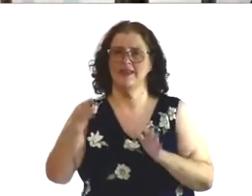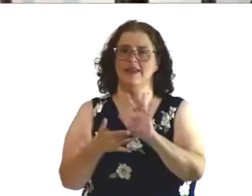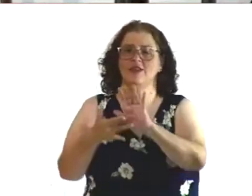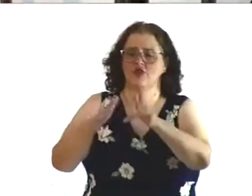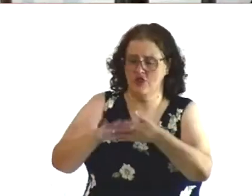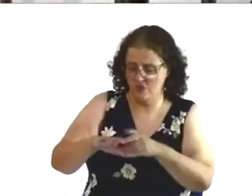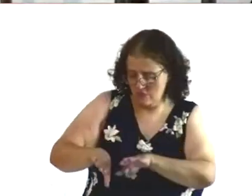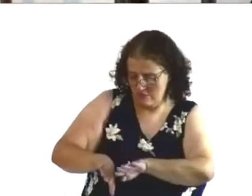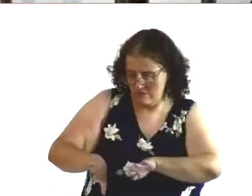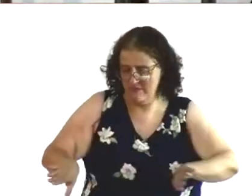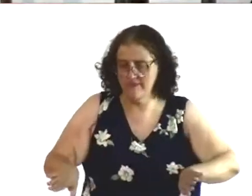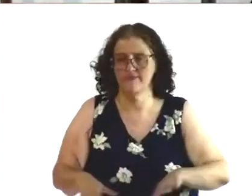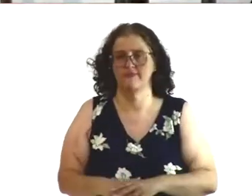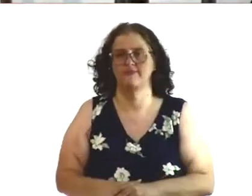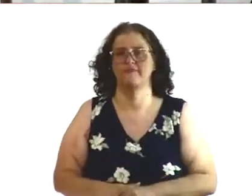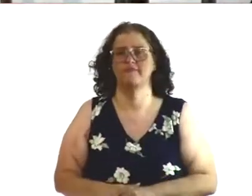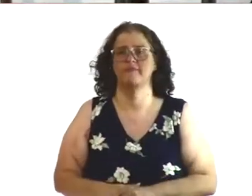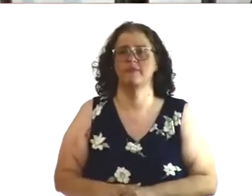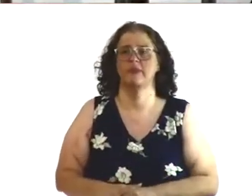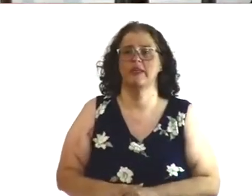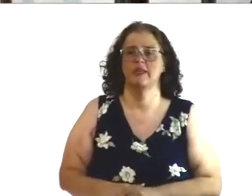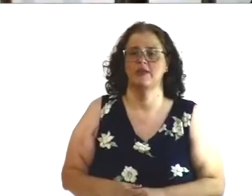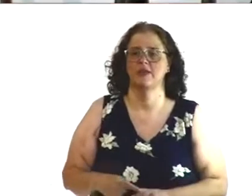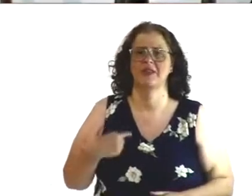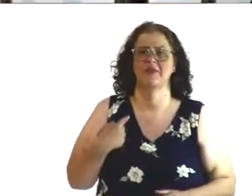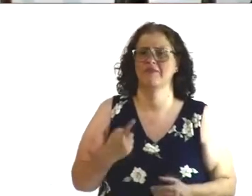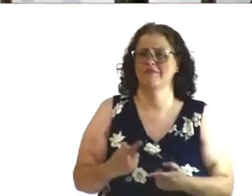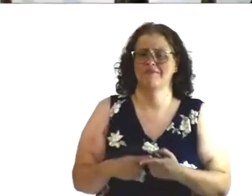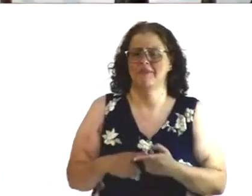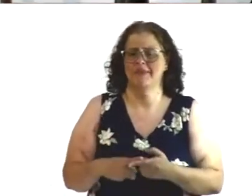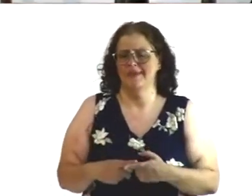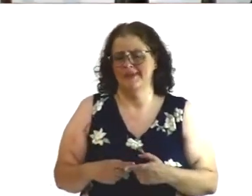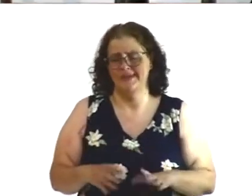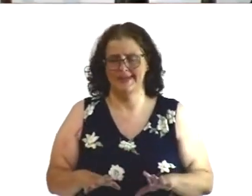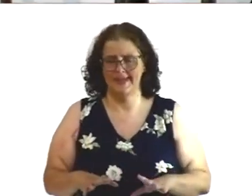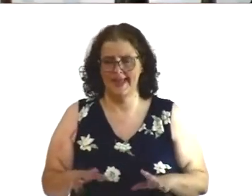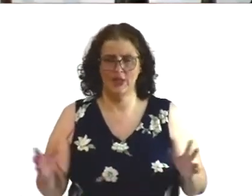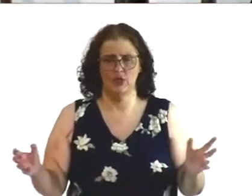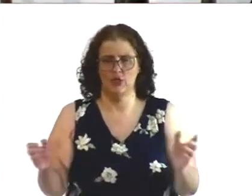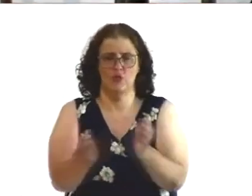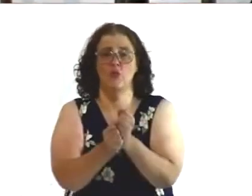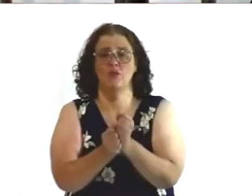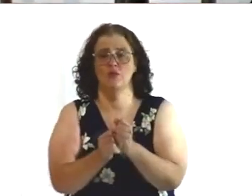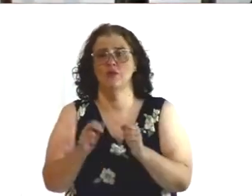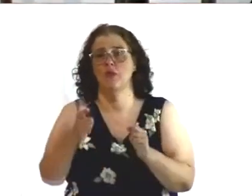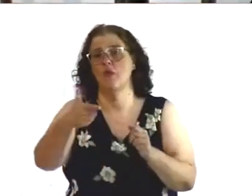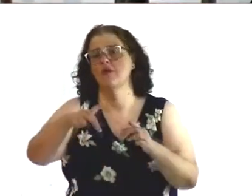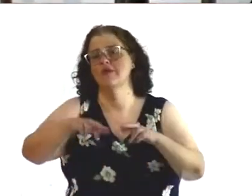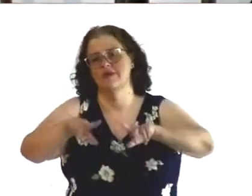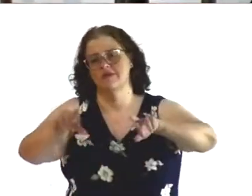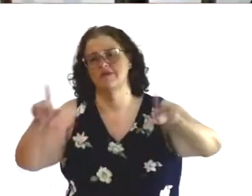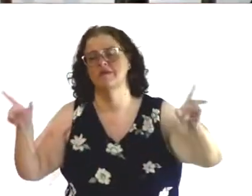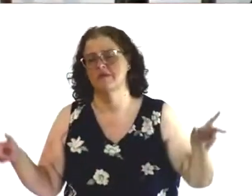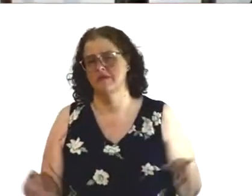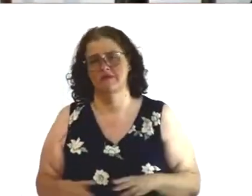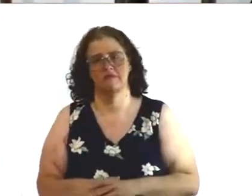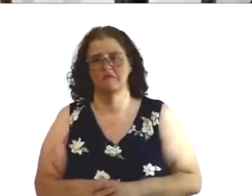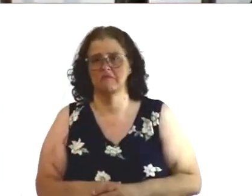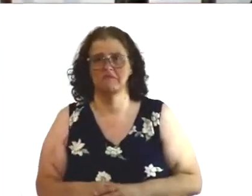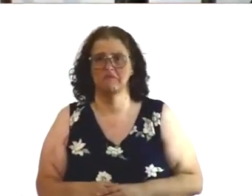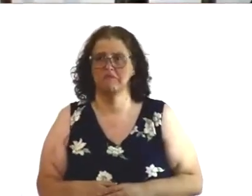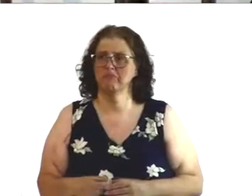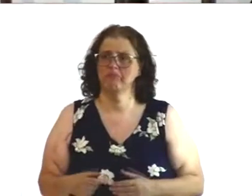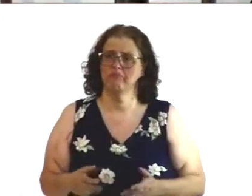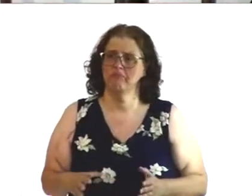não Jesus como parte da nossa agenda, não Jesus como, assim, aquele Salvador que a gente é agradecido e tudo bem, ok, graças a Deus,